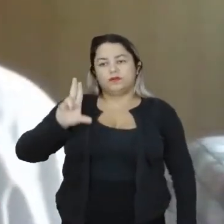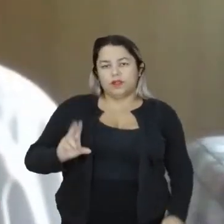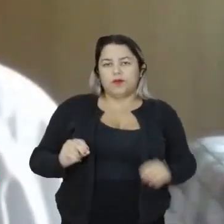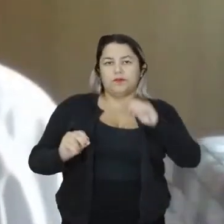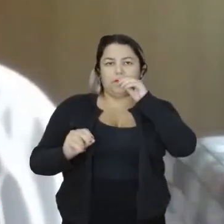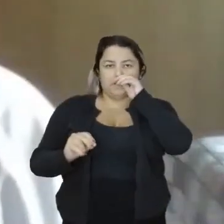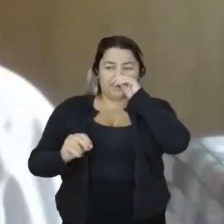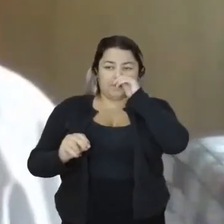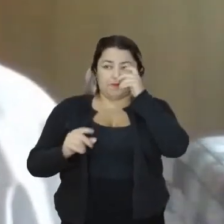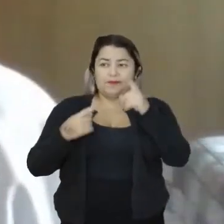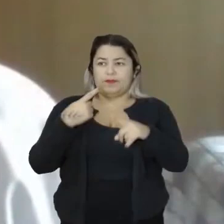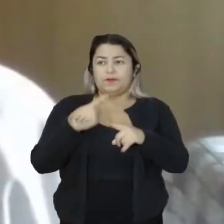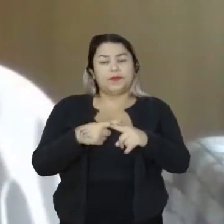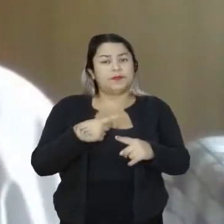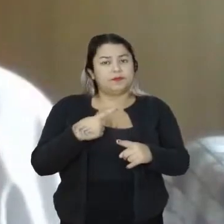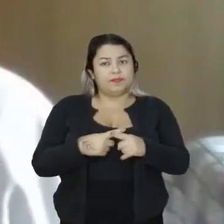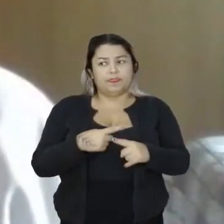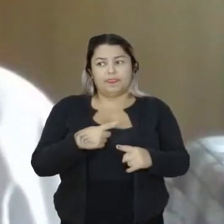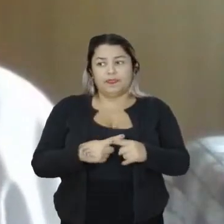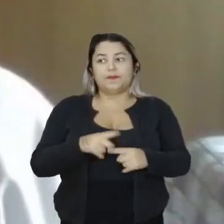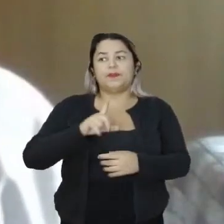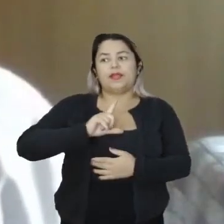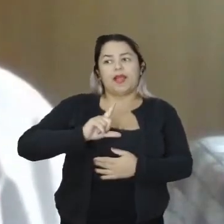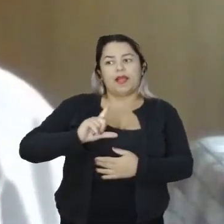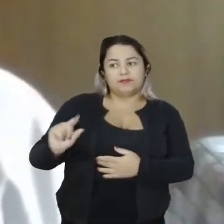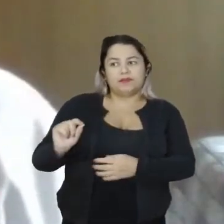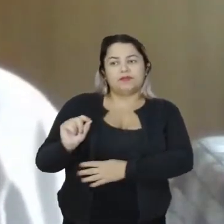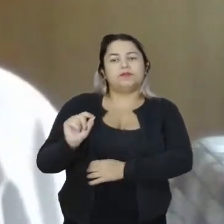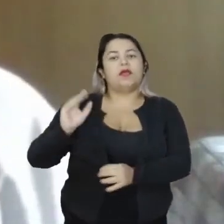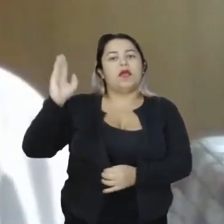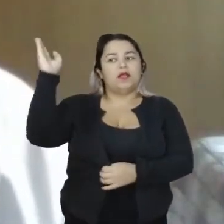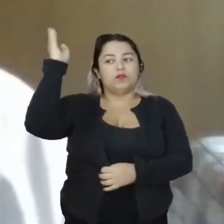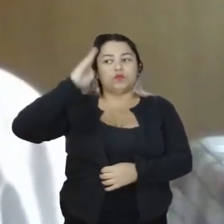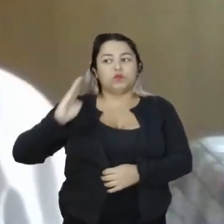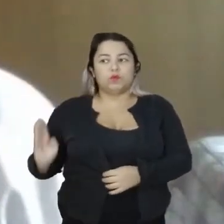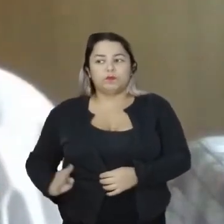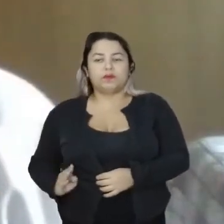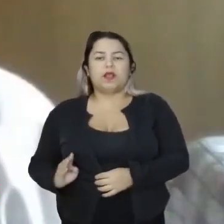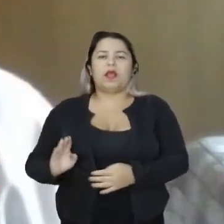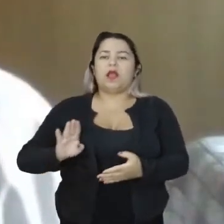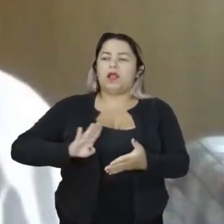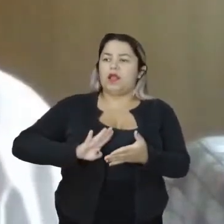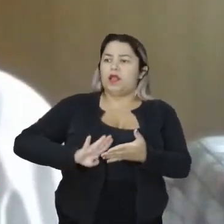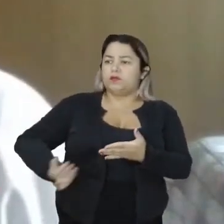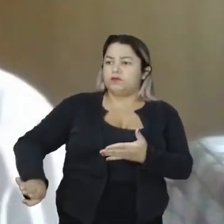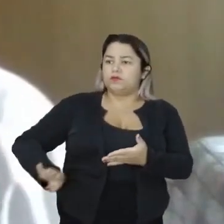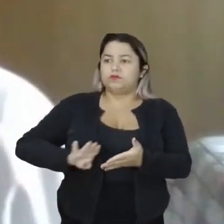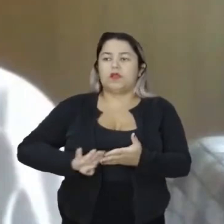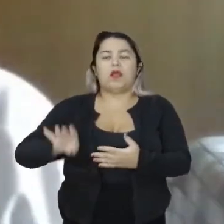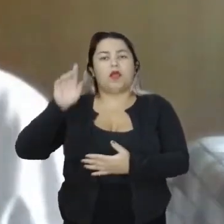porque a saída do Brasil é a eliminação do racismo. O